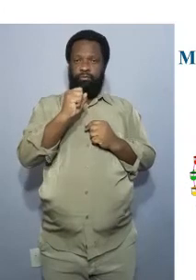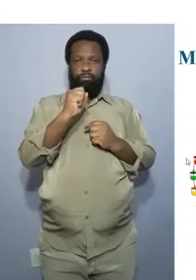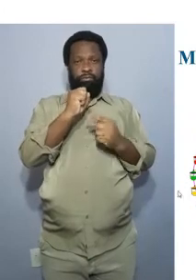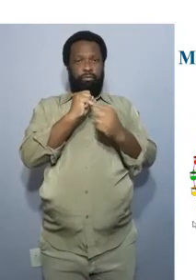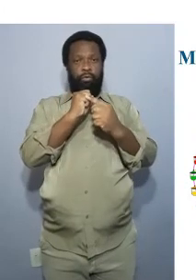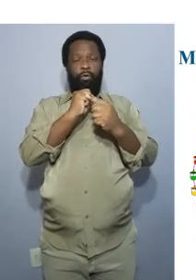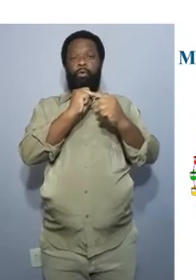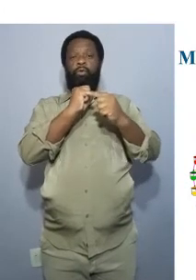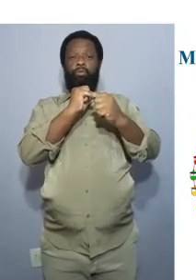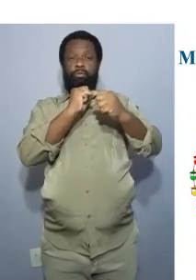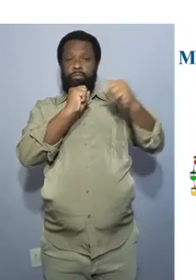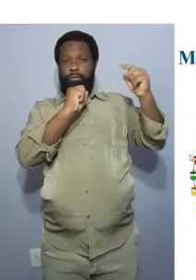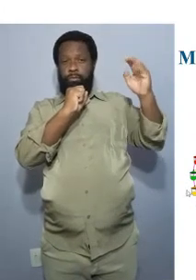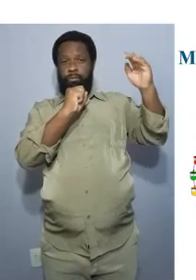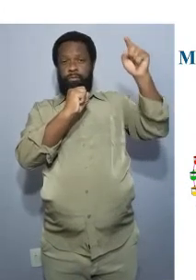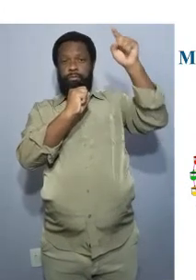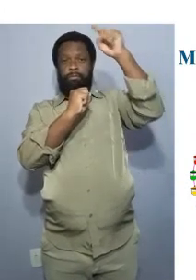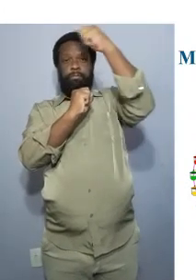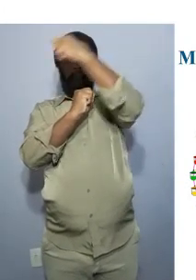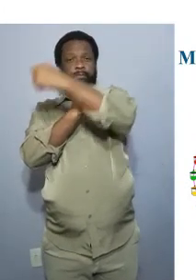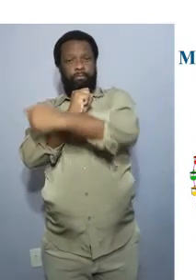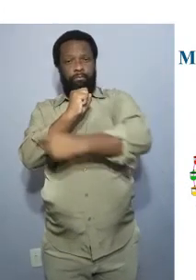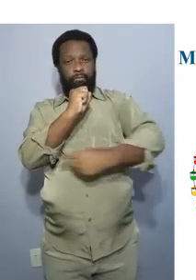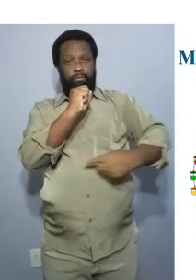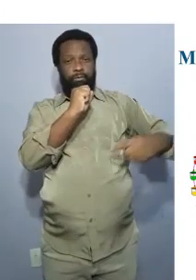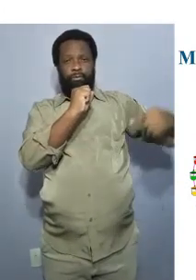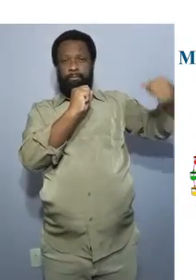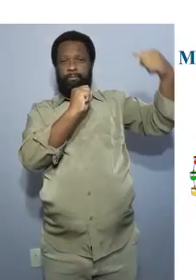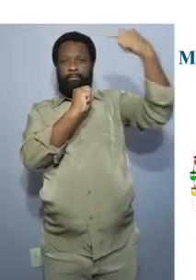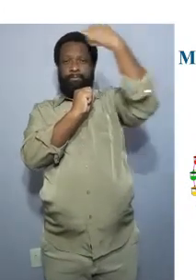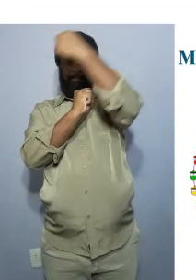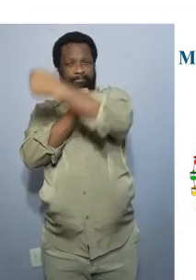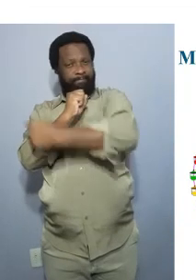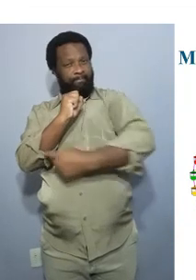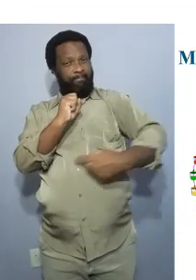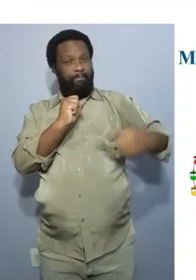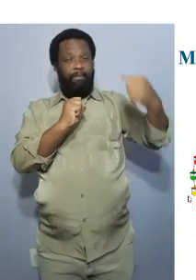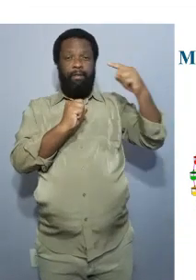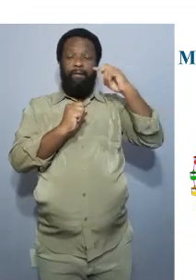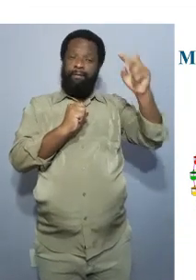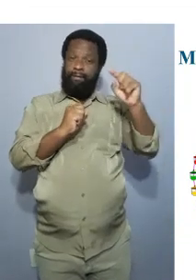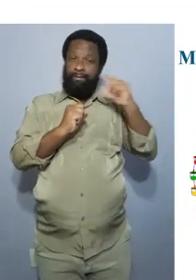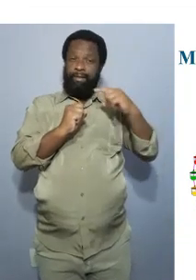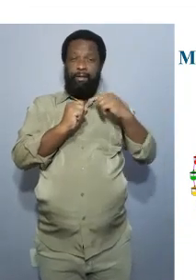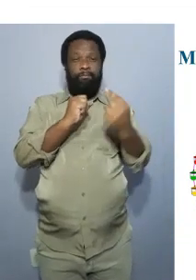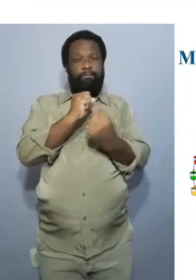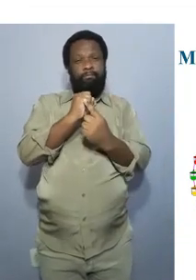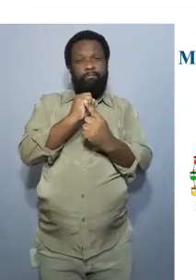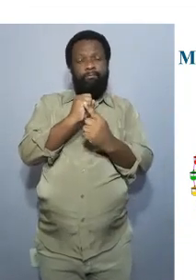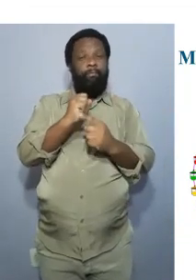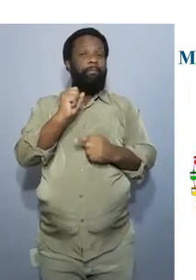um objeto passando pela bordinha, pela circunferência, bordinha bem entre aspas, pela